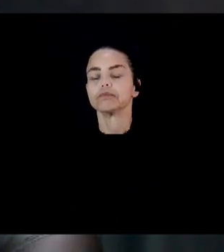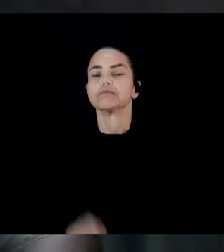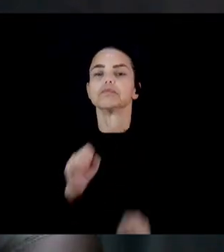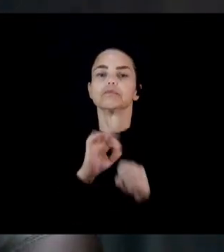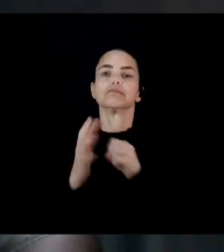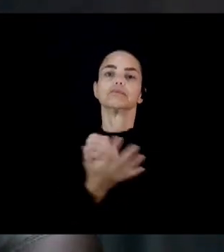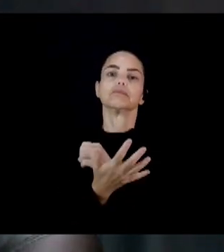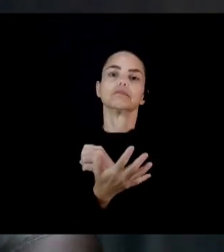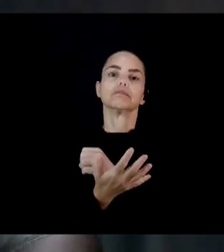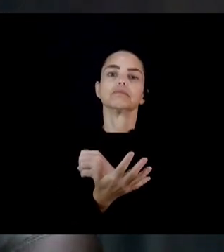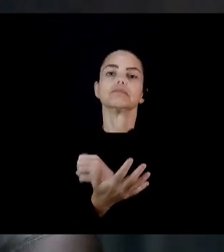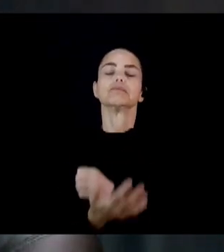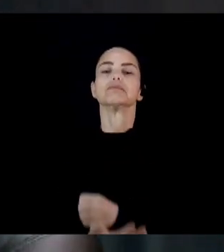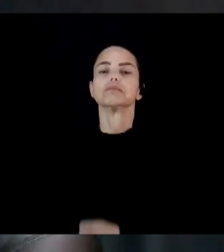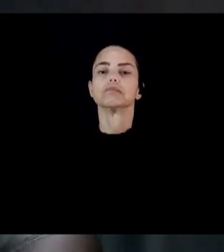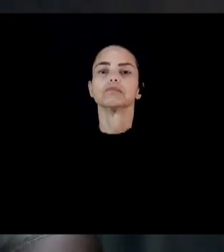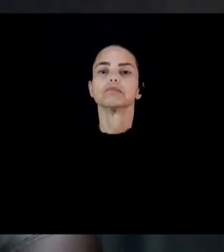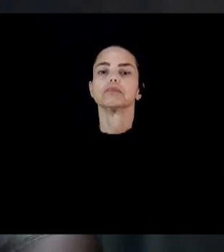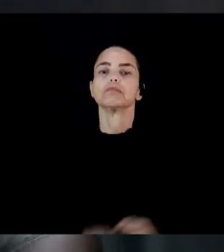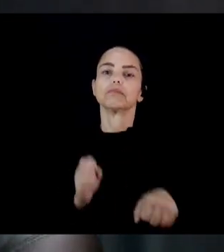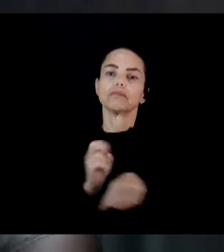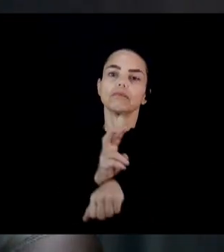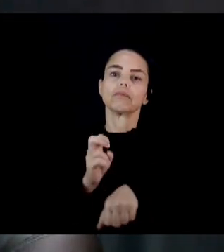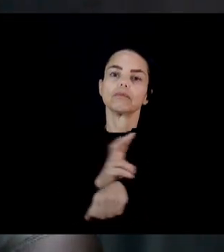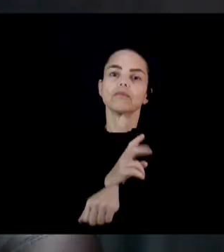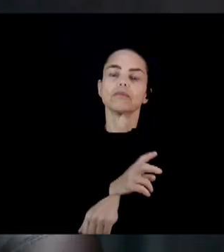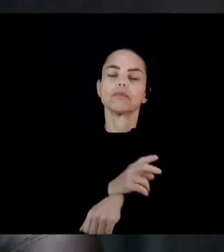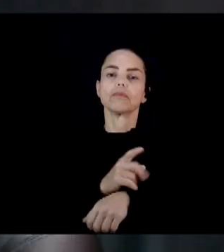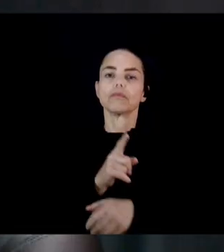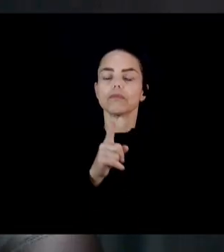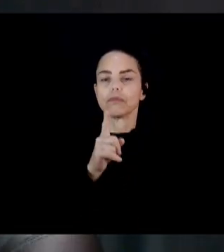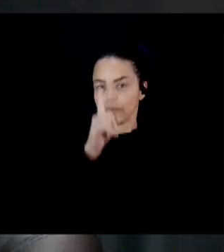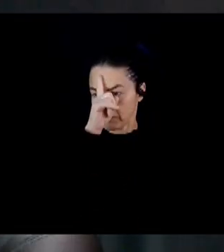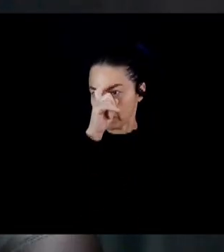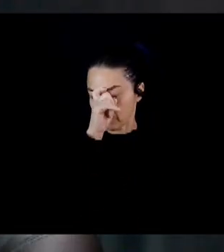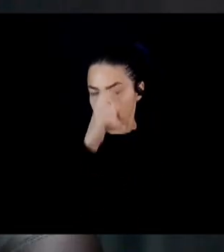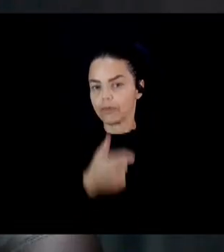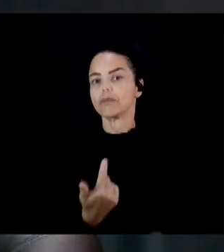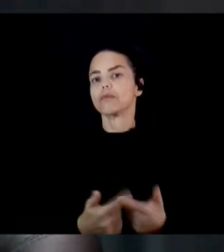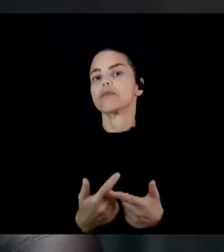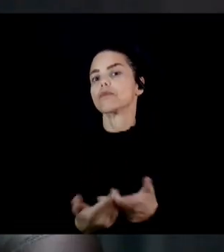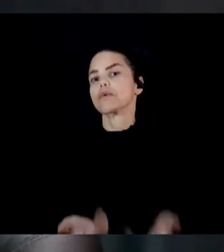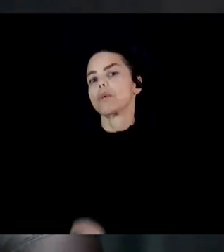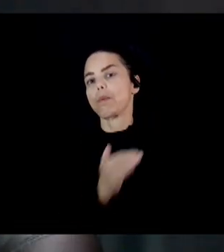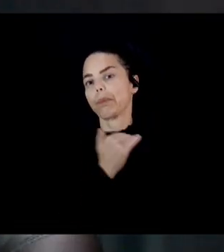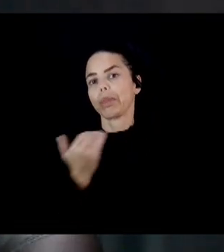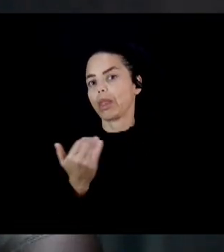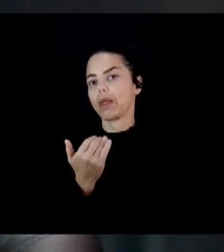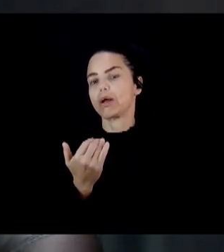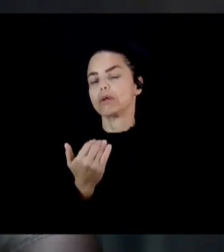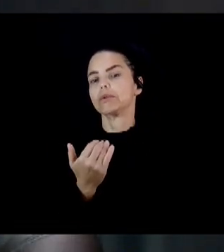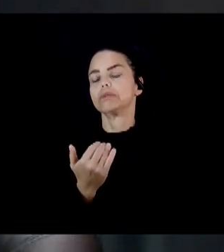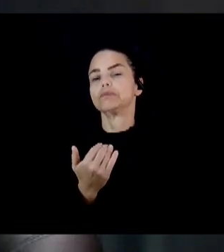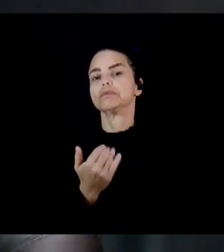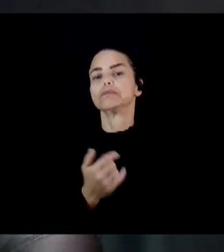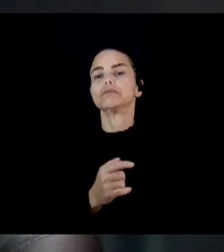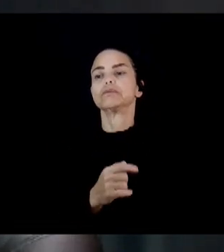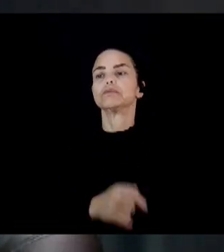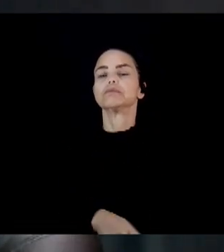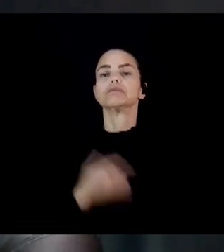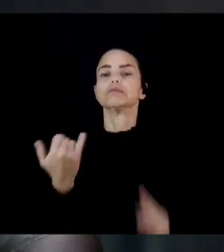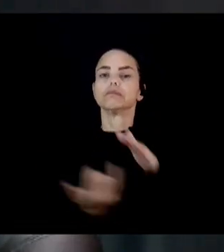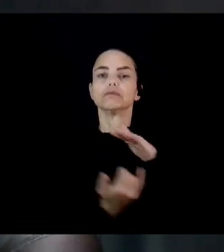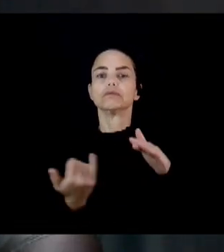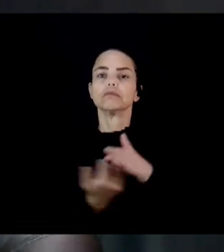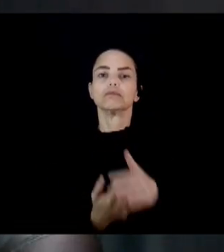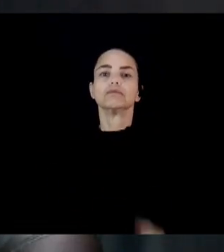a gente vai dar vaga para o idoso aqui no hospital se ele já vai morrer mesmo? Né? Forte. Depois da instituição vem o insidioso,